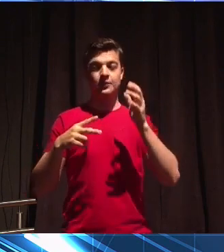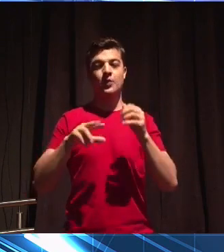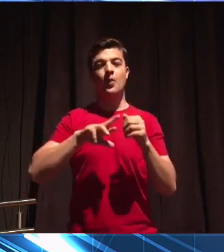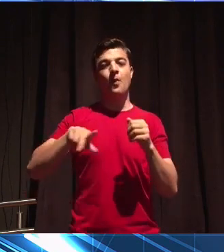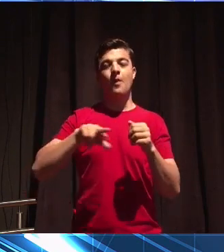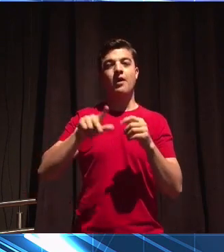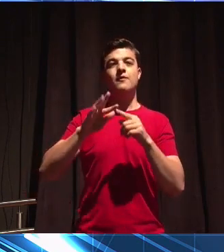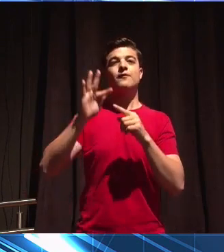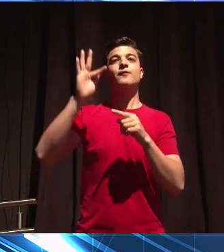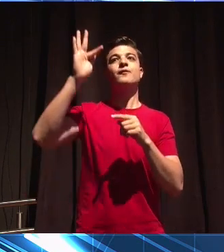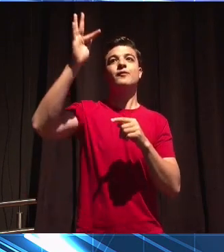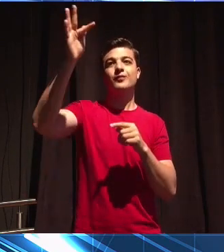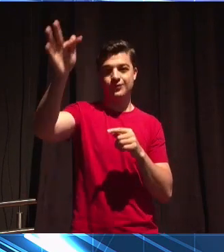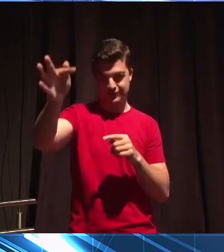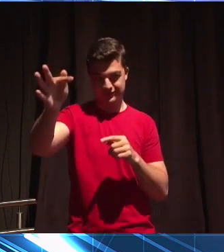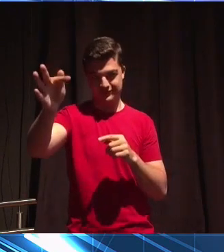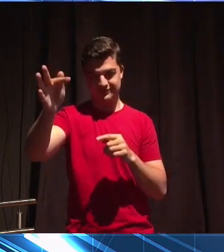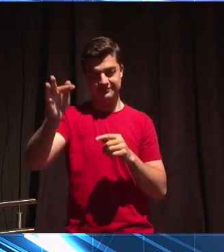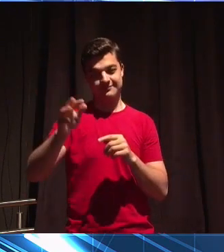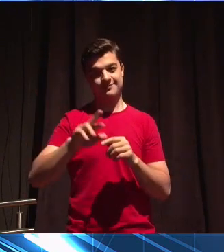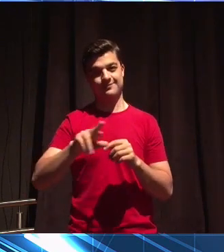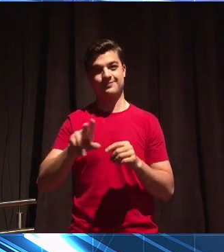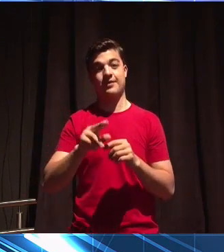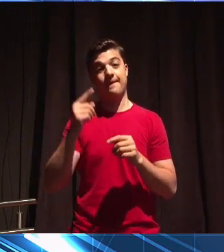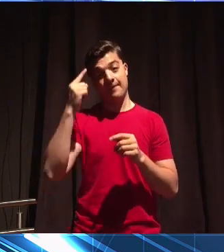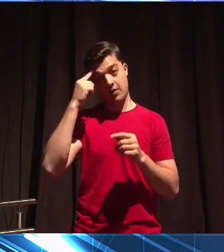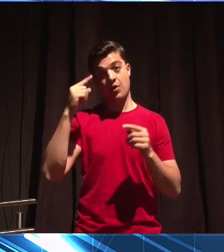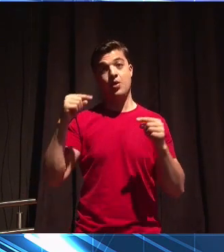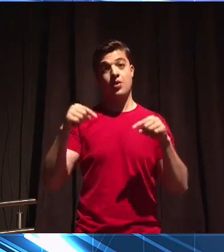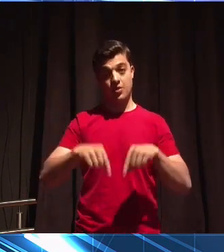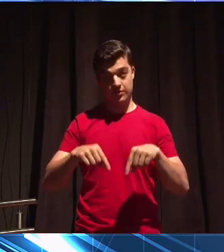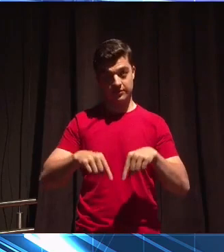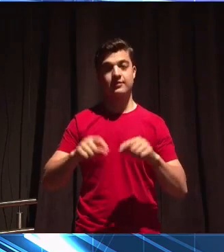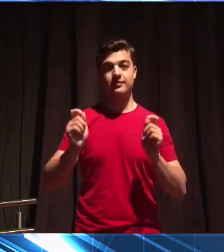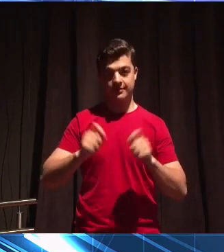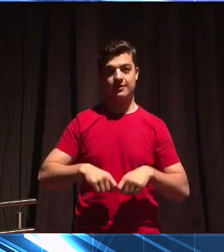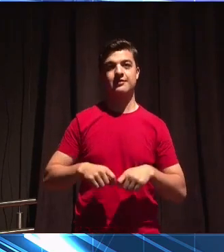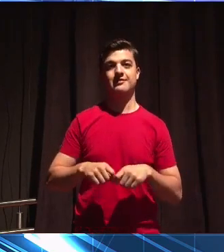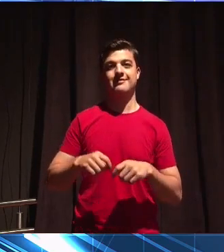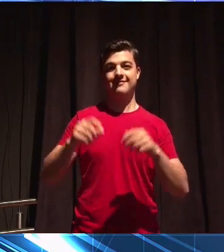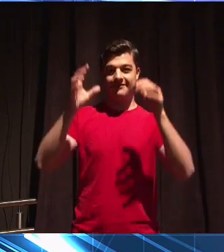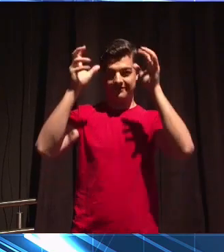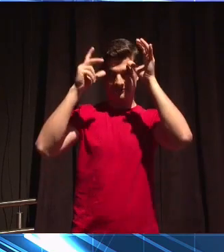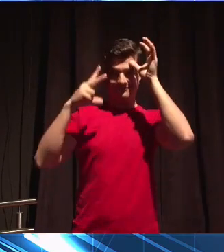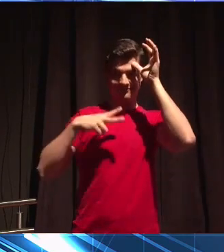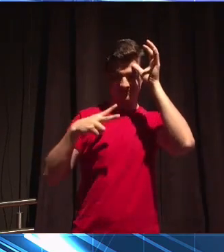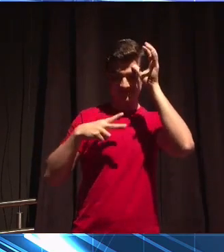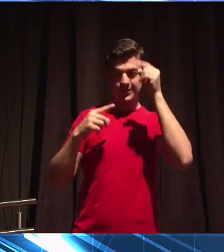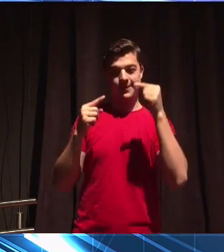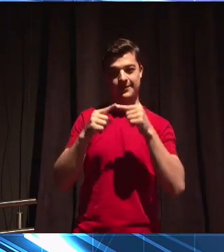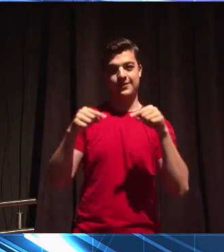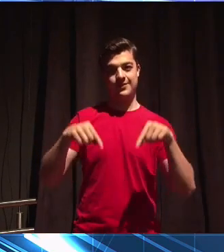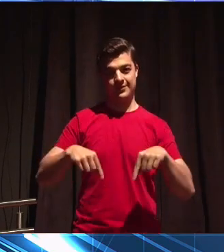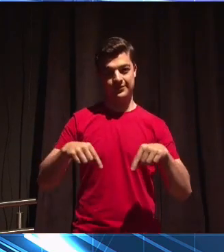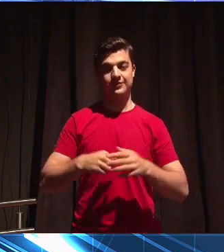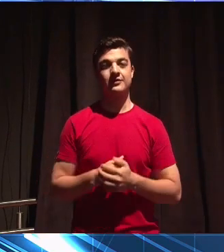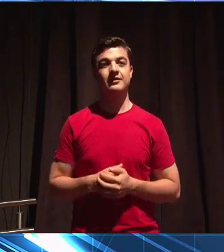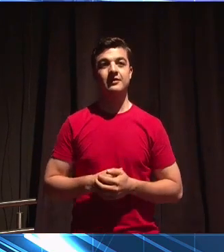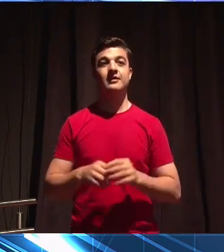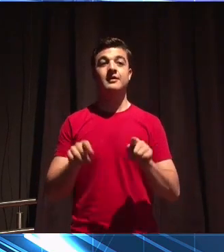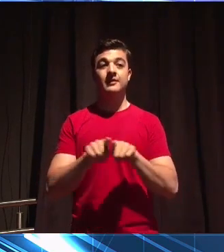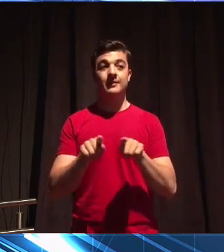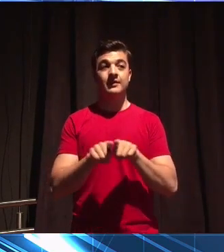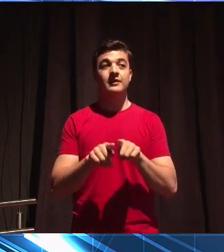ou futurólogo. É algo que, se a gente começar a prestar atenção, a gente consegue aplicar no dia de hoje. 2, eu concordo, talvez, que a gente tenha